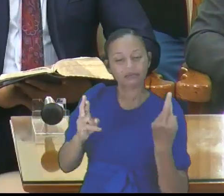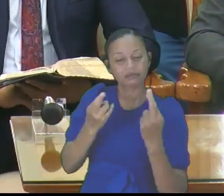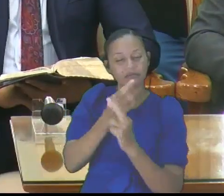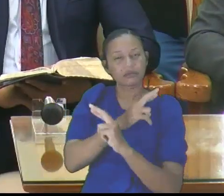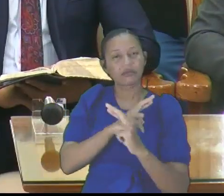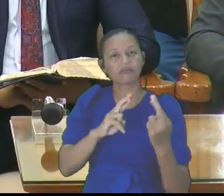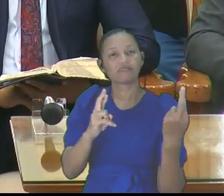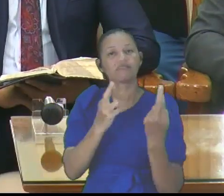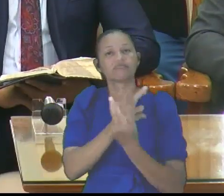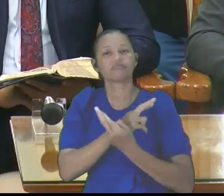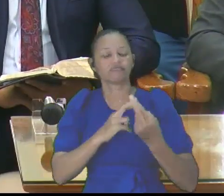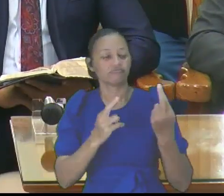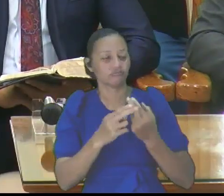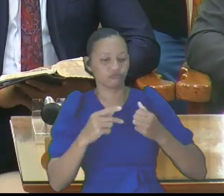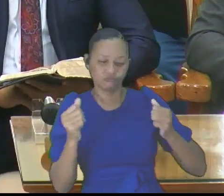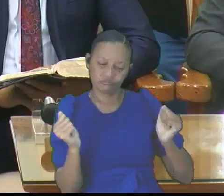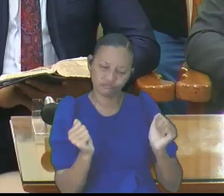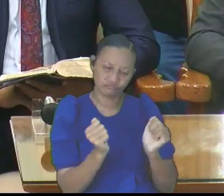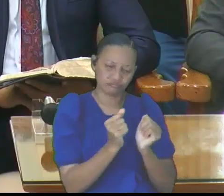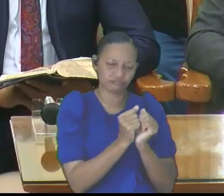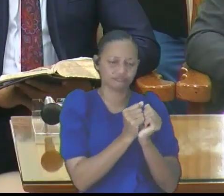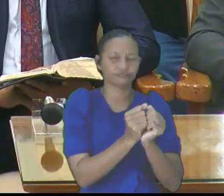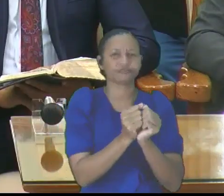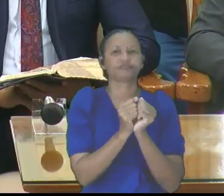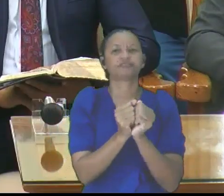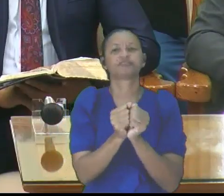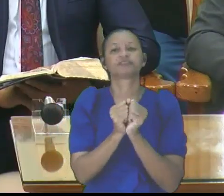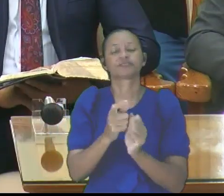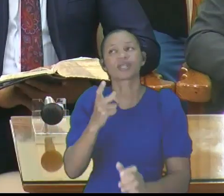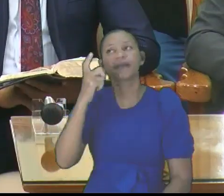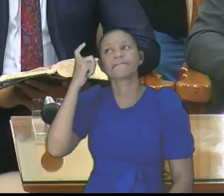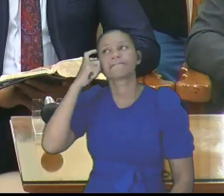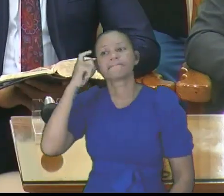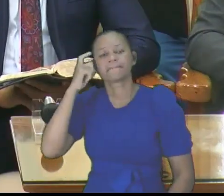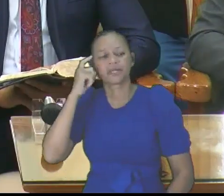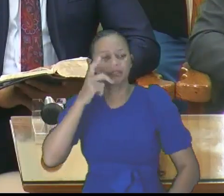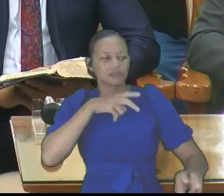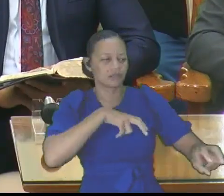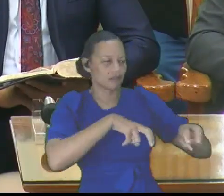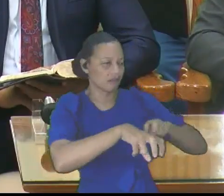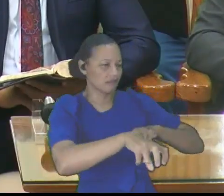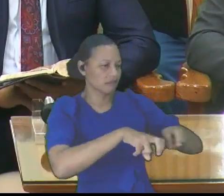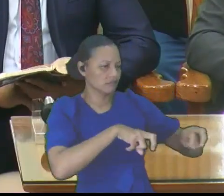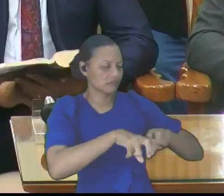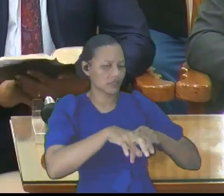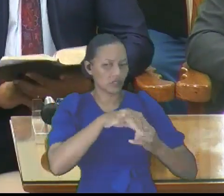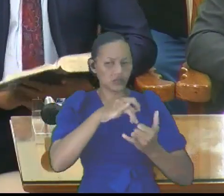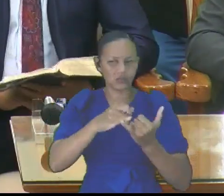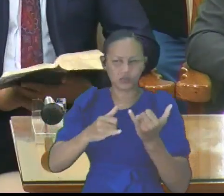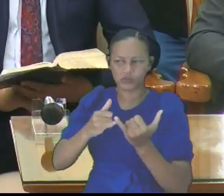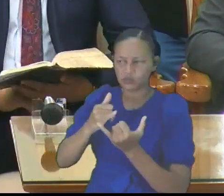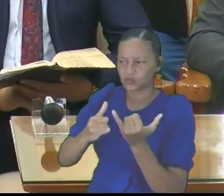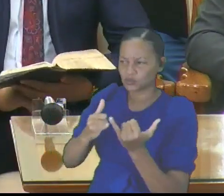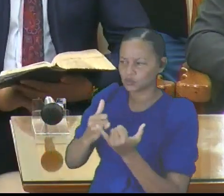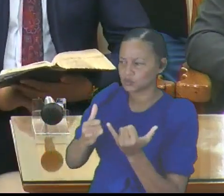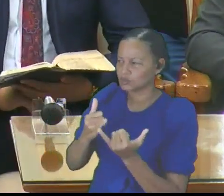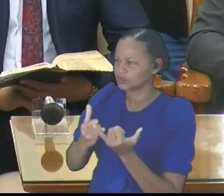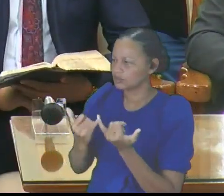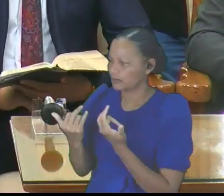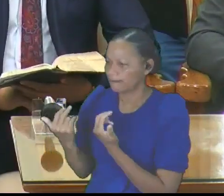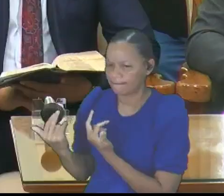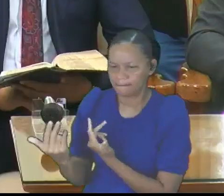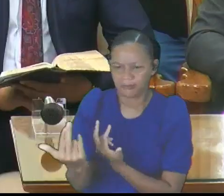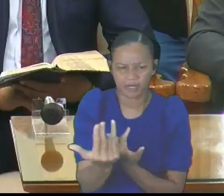relacionamento, estar sempre juntos, pensar e agir de modo semelhante, ter a